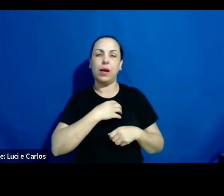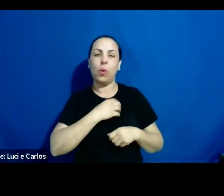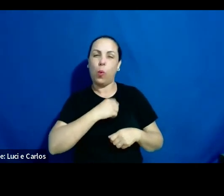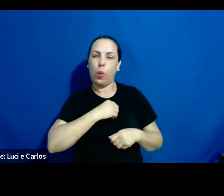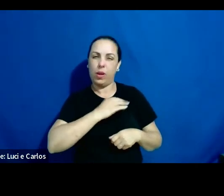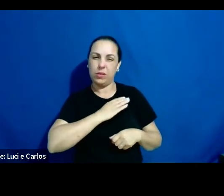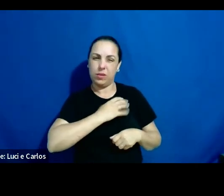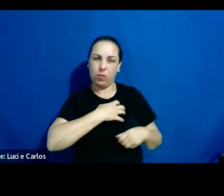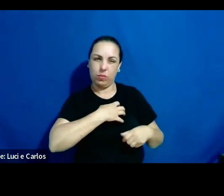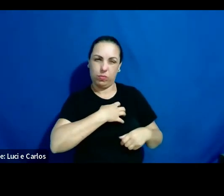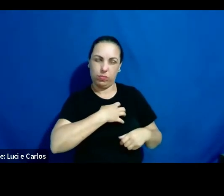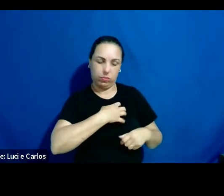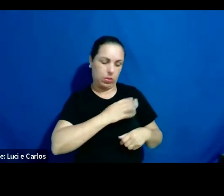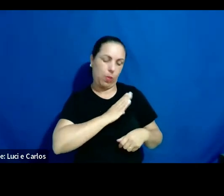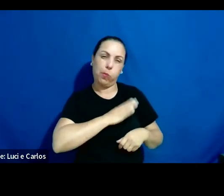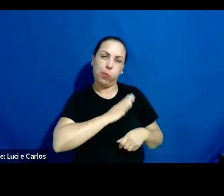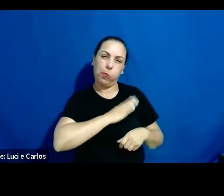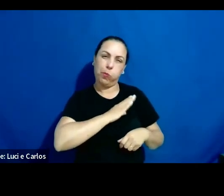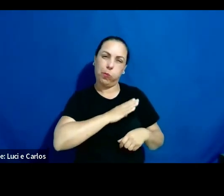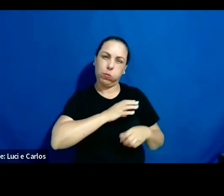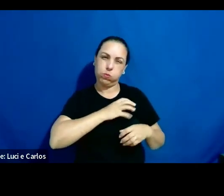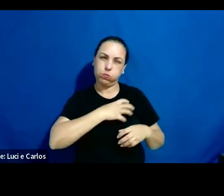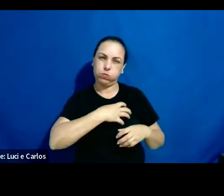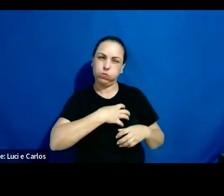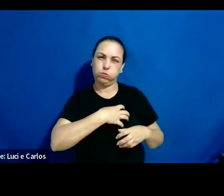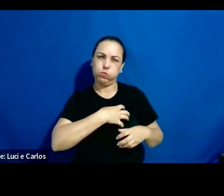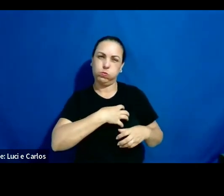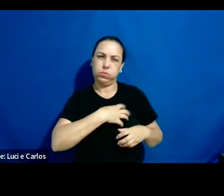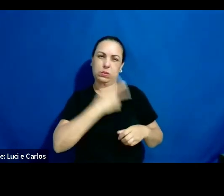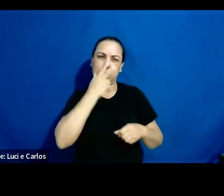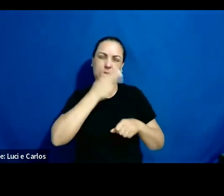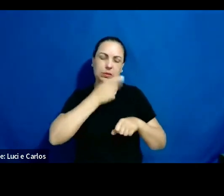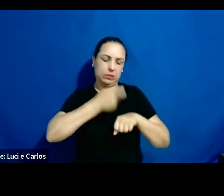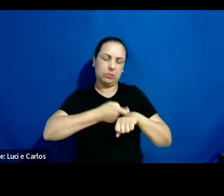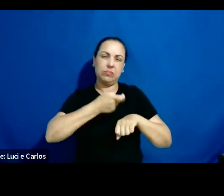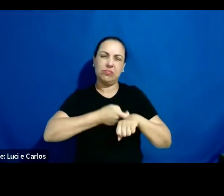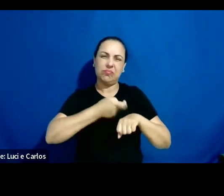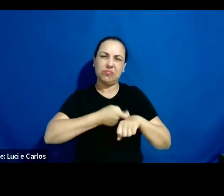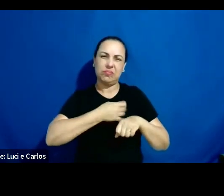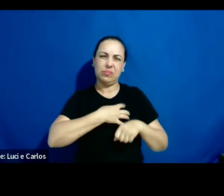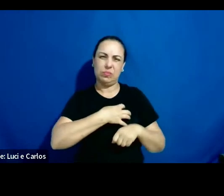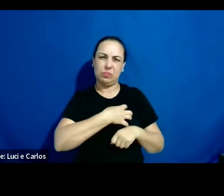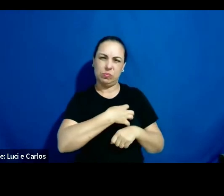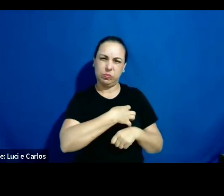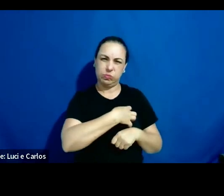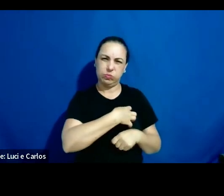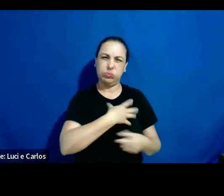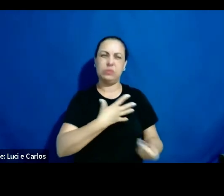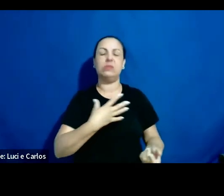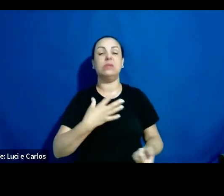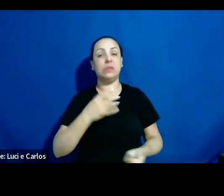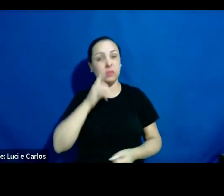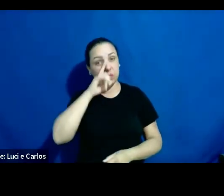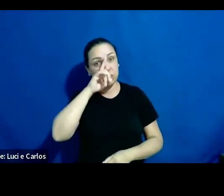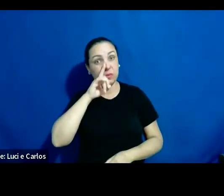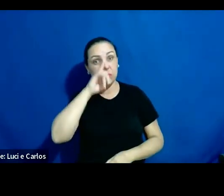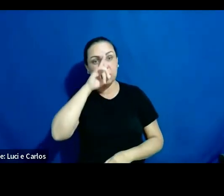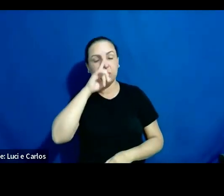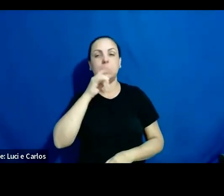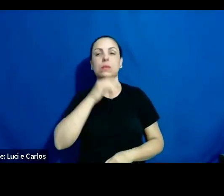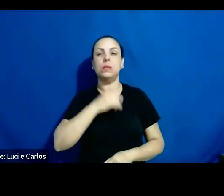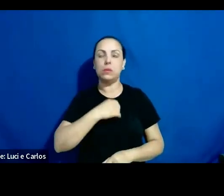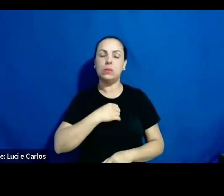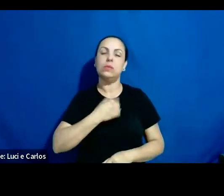cardíaco. E ocorre geralmente em resposta a diferentes também ataques de viroses, né? Tá certo? Uma das coisas que